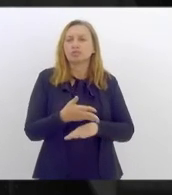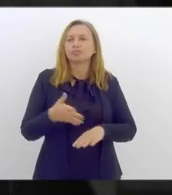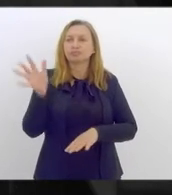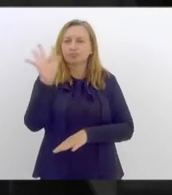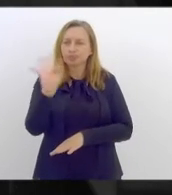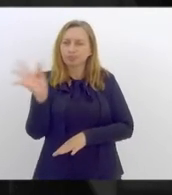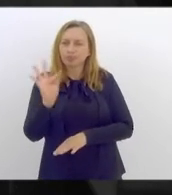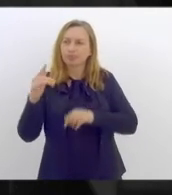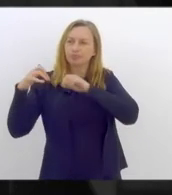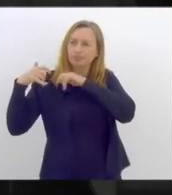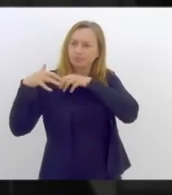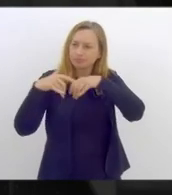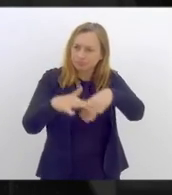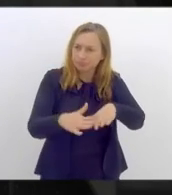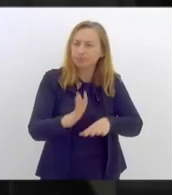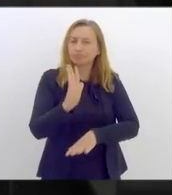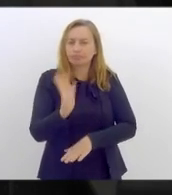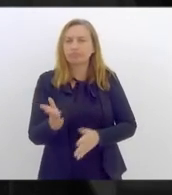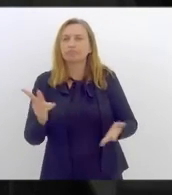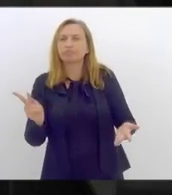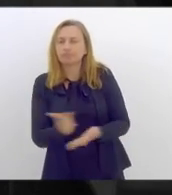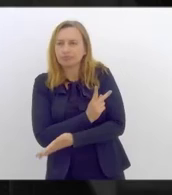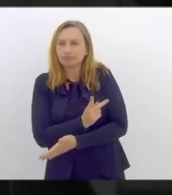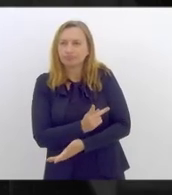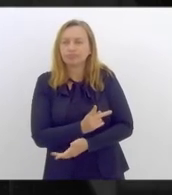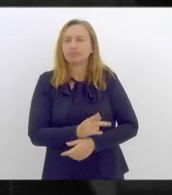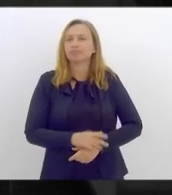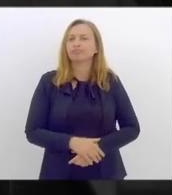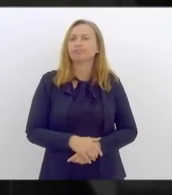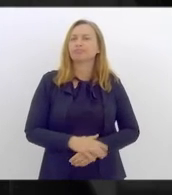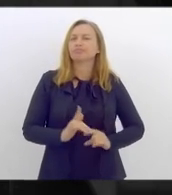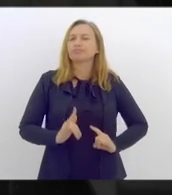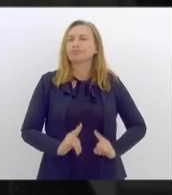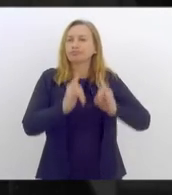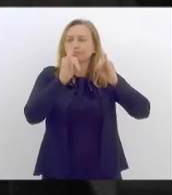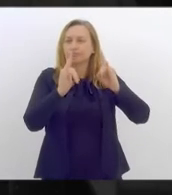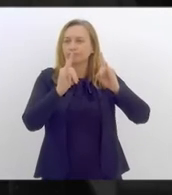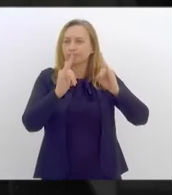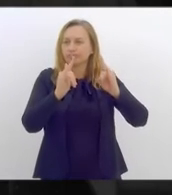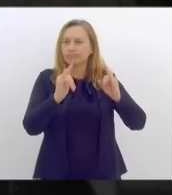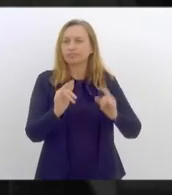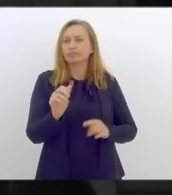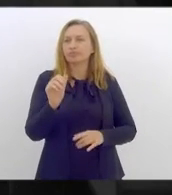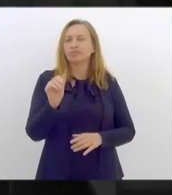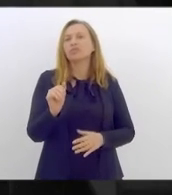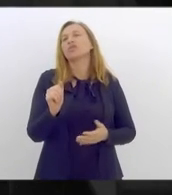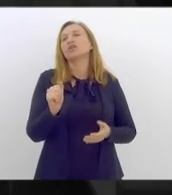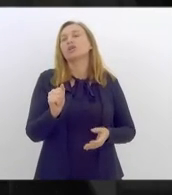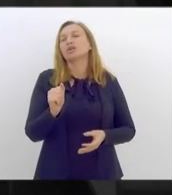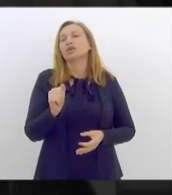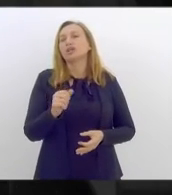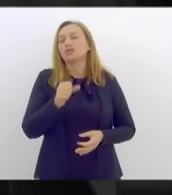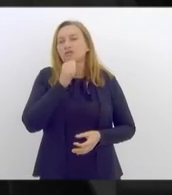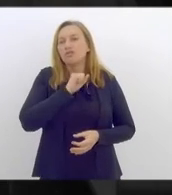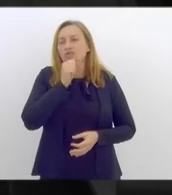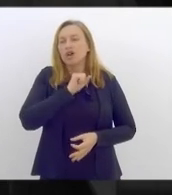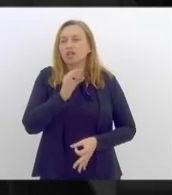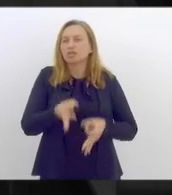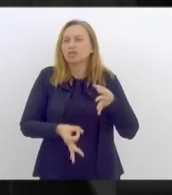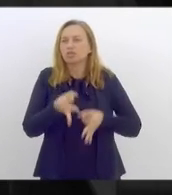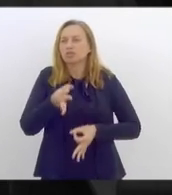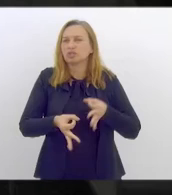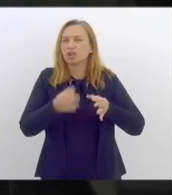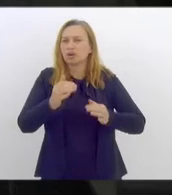invasões já aconteceram nas dependências de prédios ali conexos como antigo Tribunal de Justiça que tinha que tinha uma